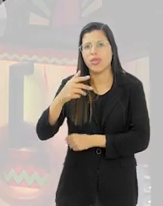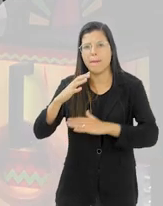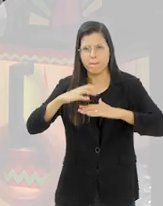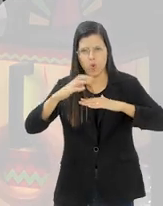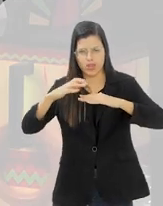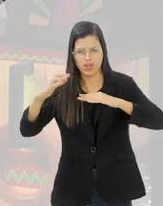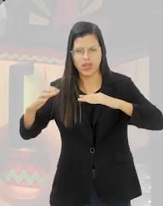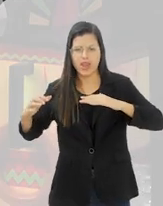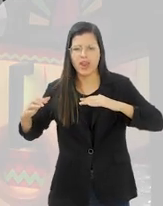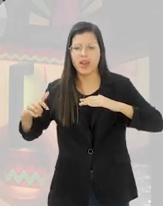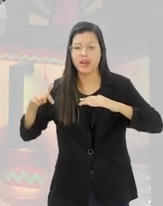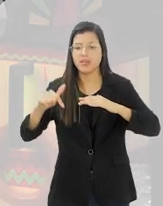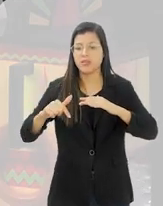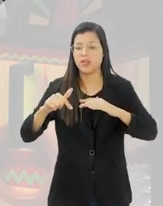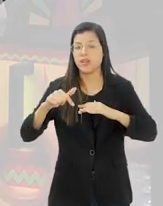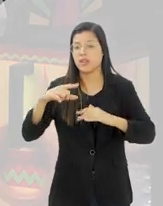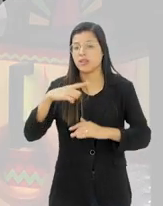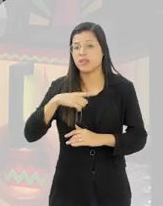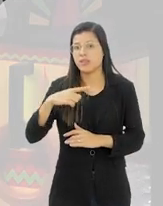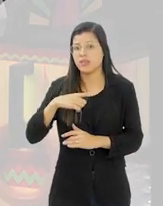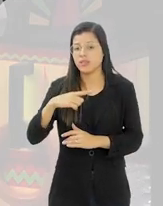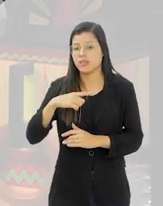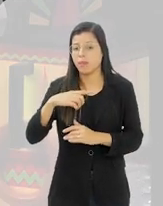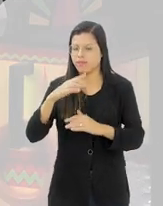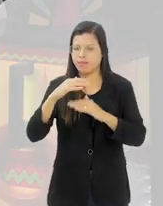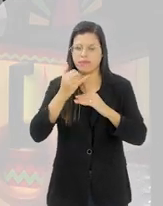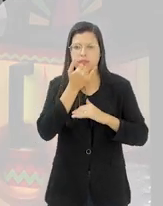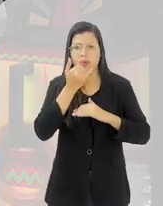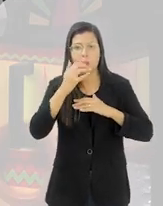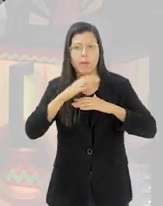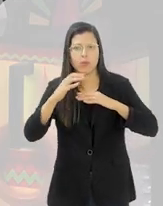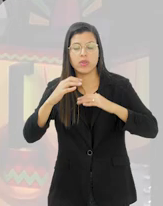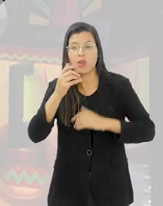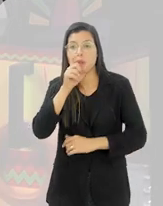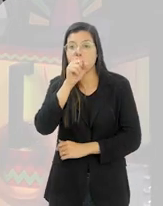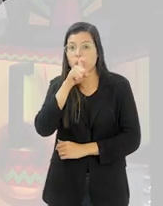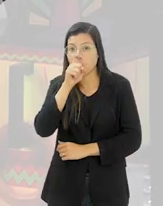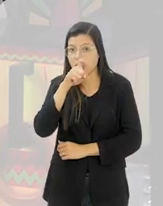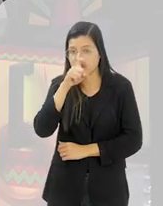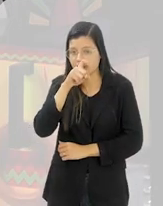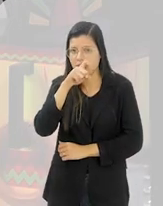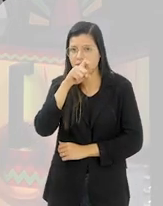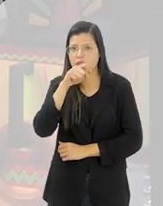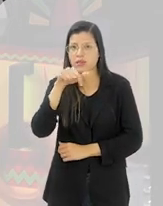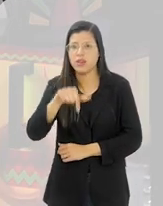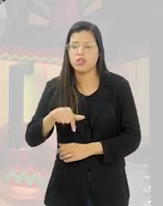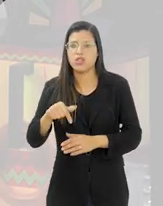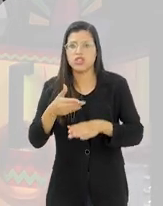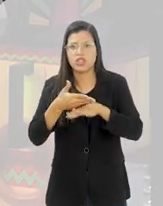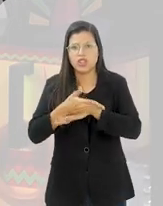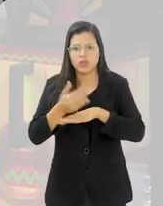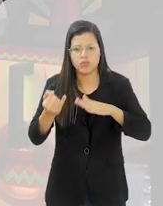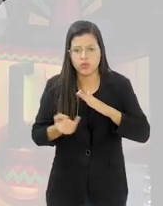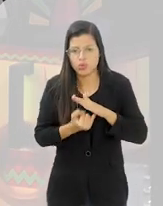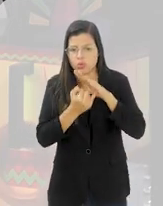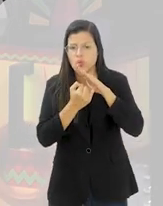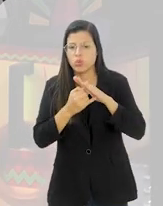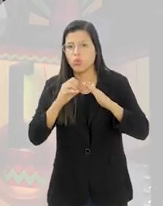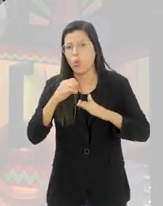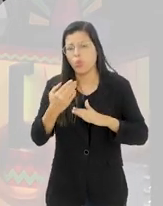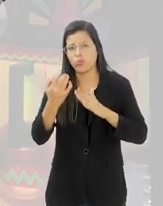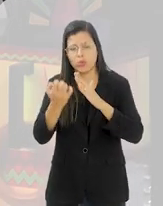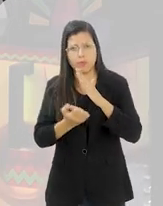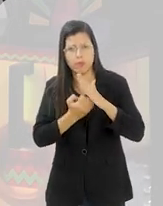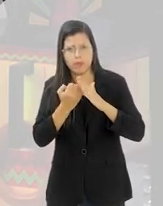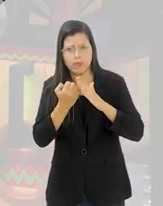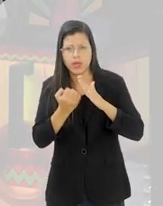fazer 92 anos agora em dezembro, que tem um legado imenso. Aí você chega às vezes para um órgão público ou você chega no empresário para tentar buscar,